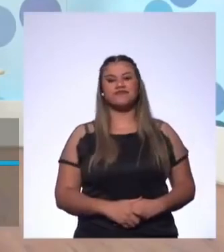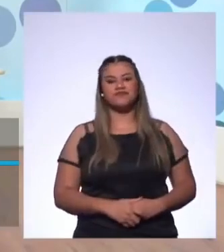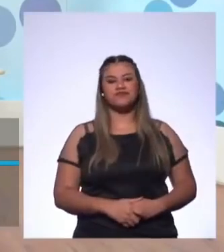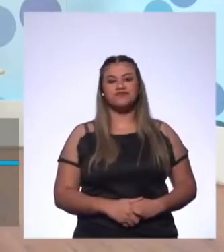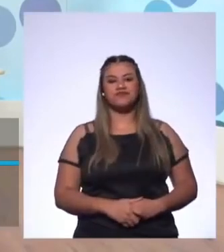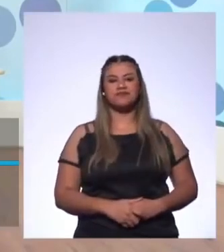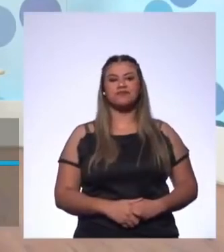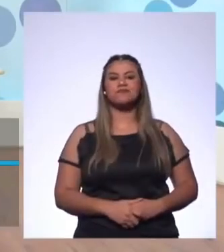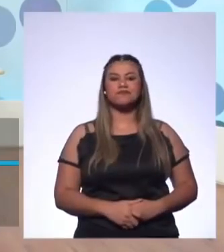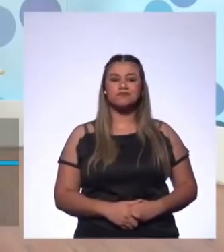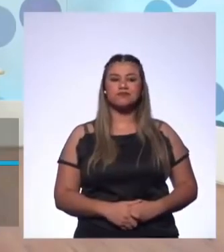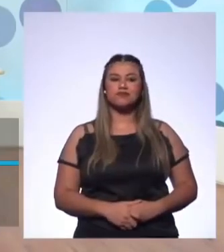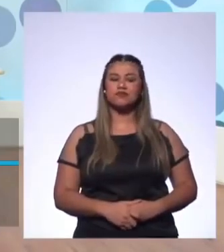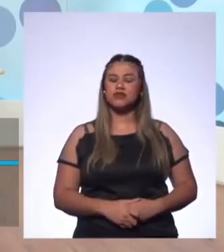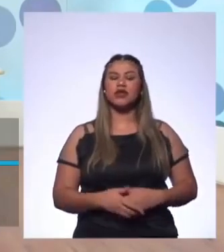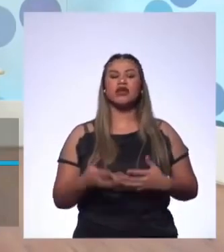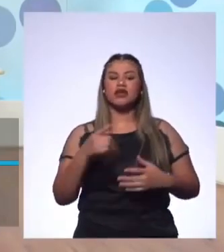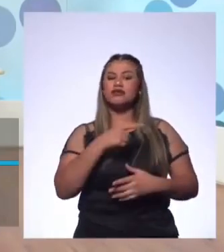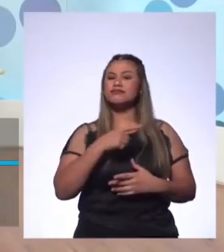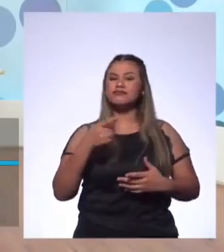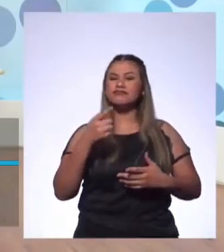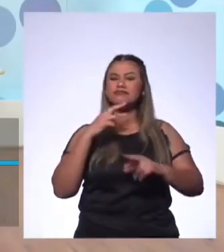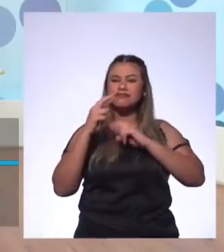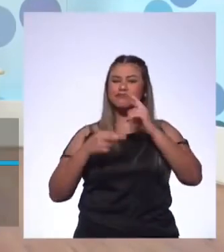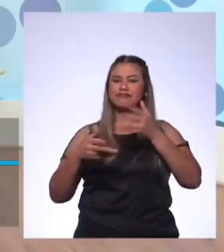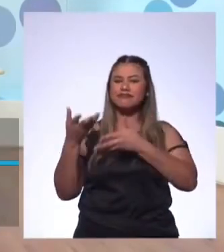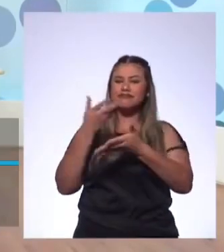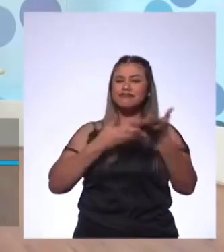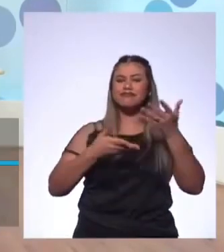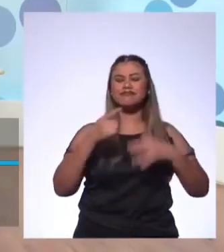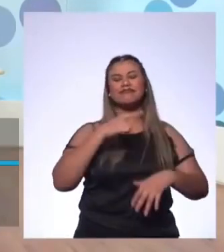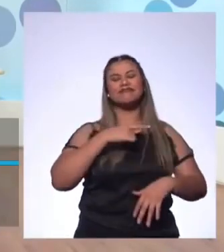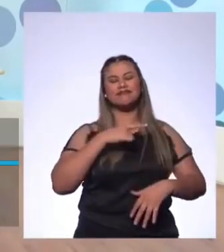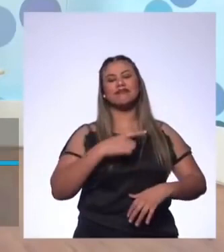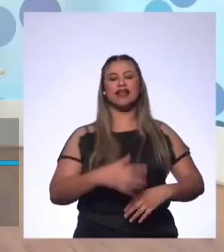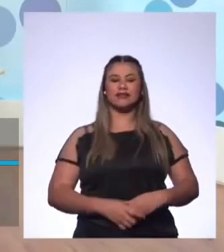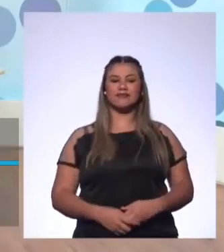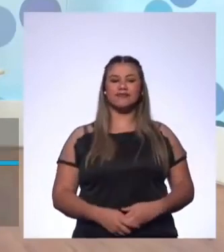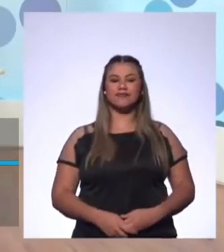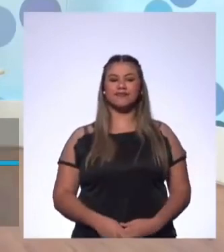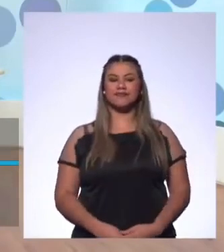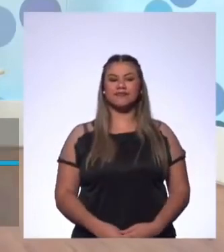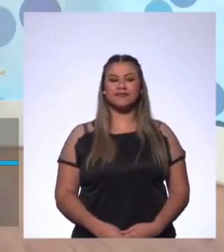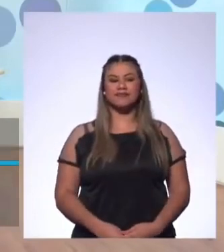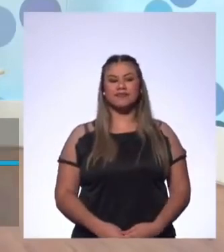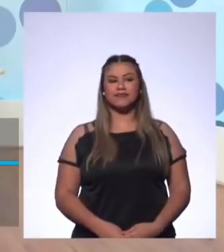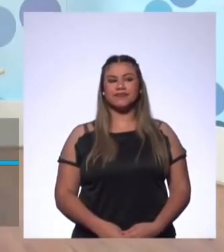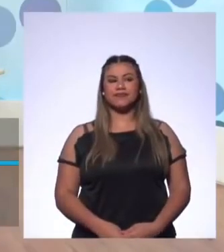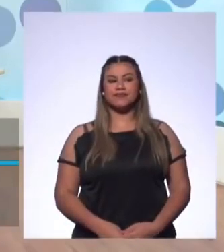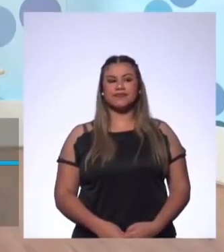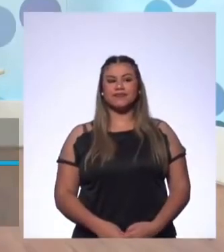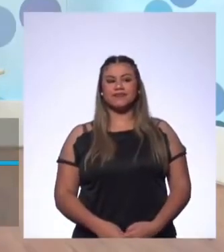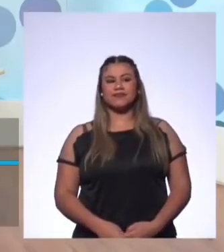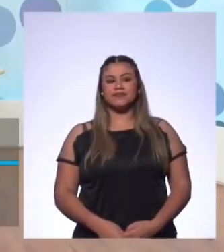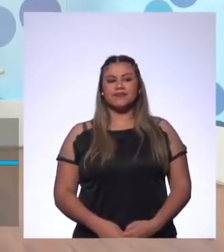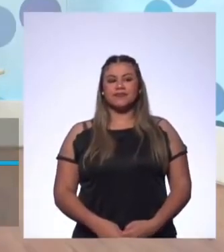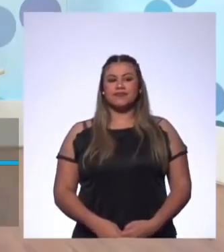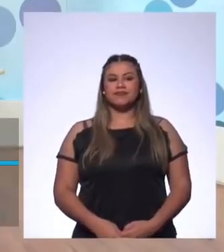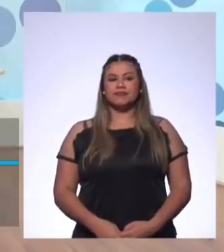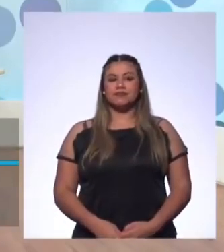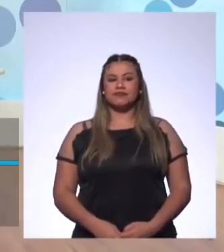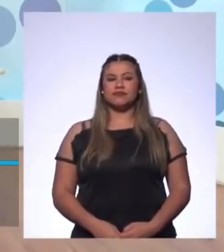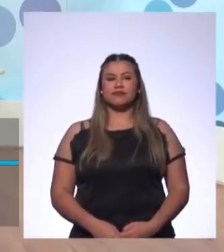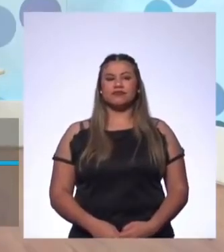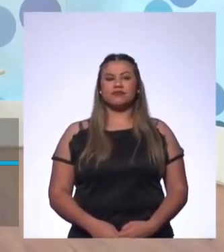viveu. Né? Eles estão fazendo umas variações aí. Muito bem, é isso mesmo. E é interessante que esse pedaço ele é muito famoso e tem